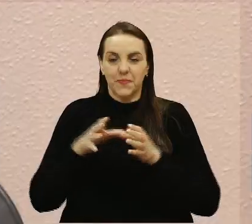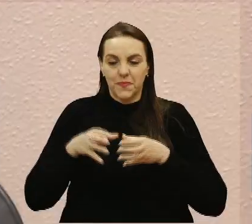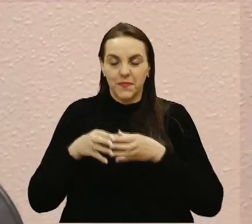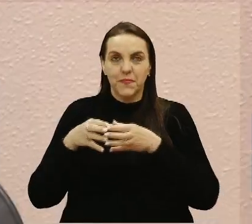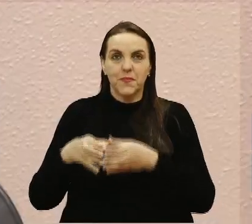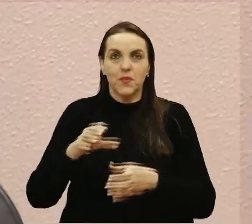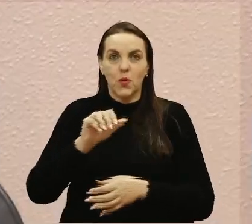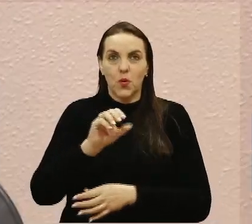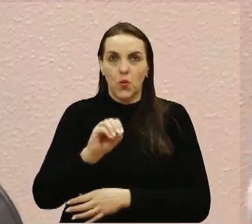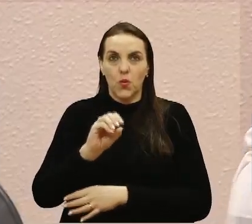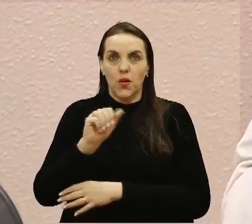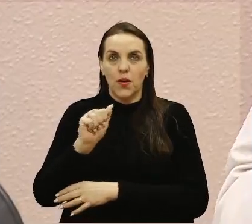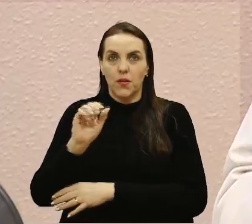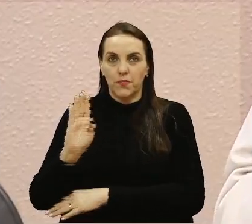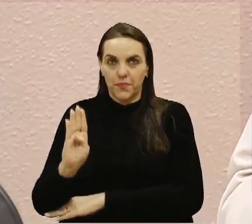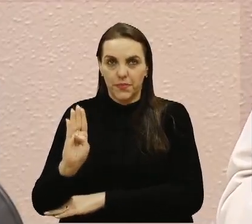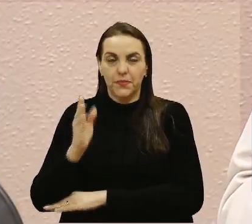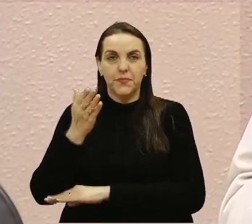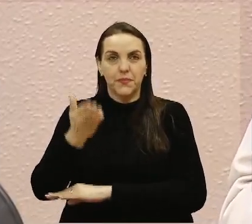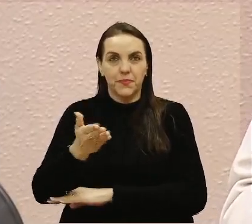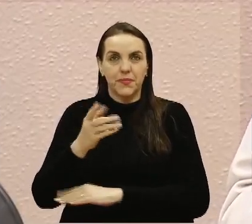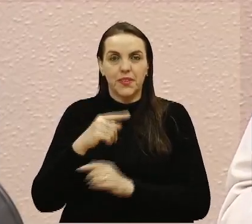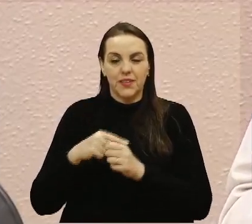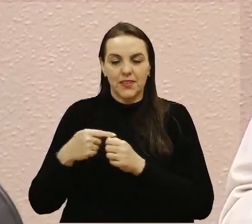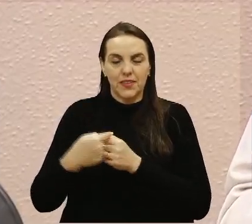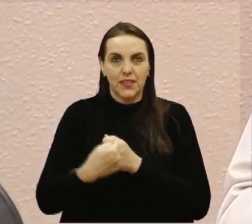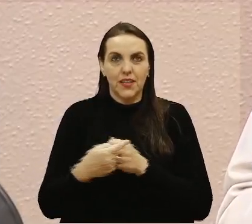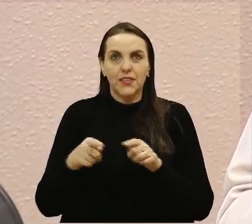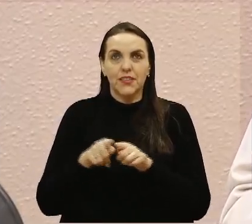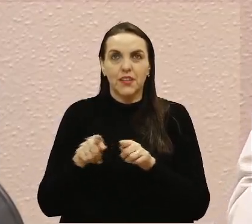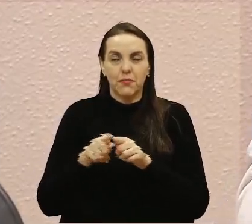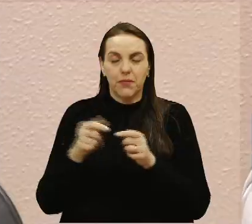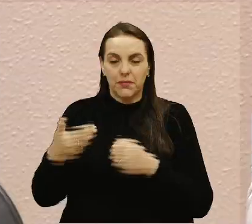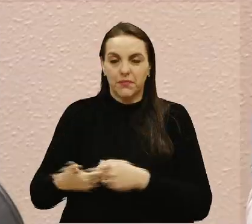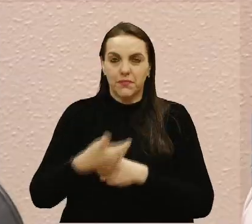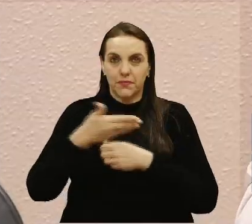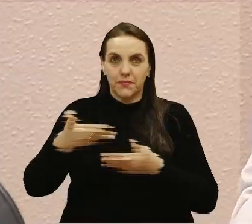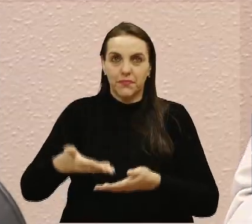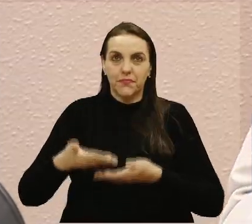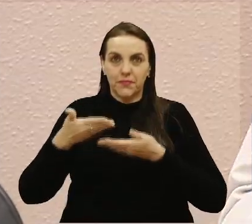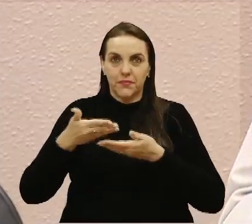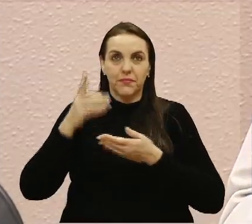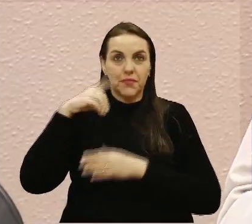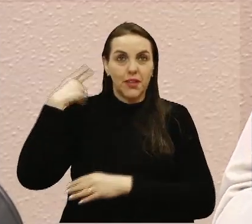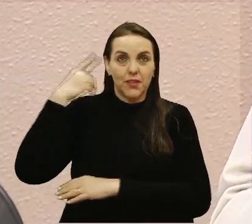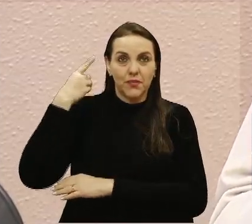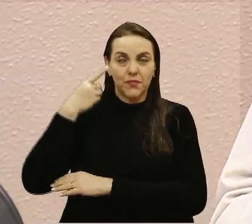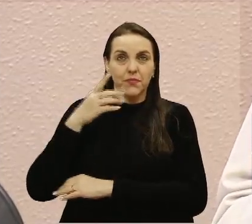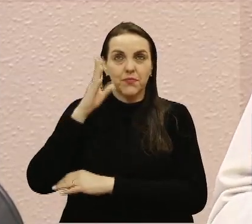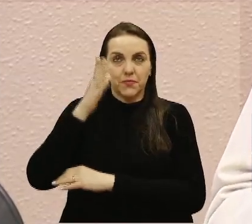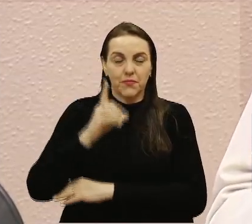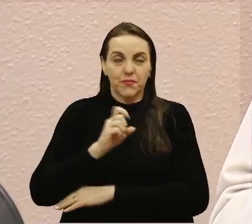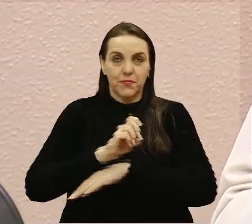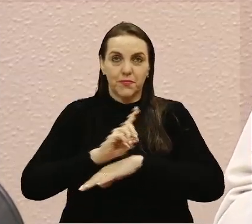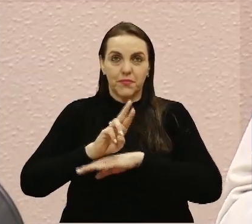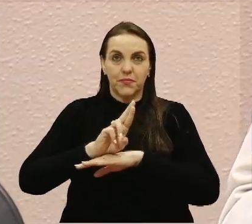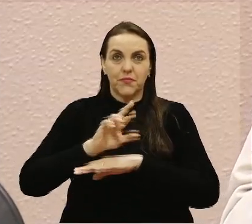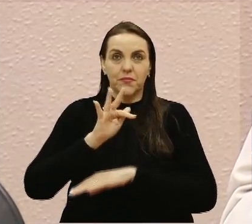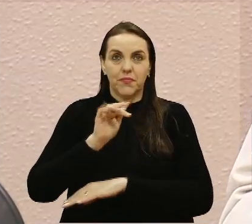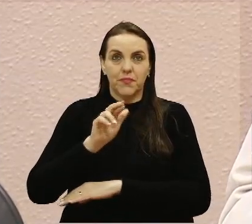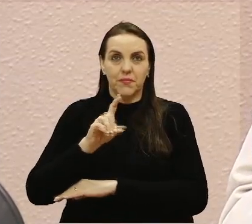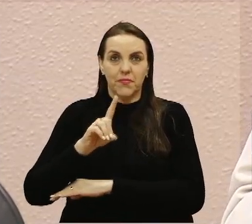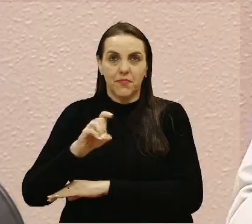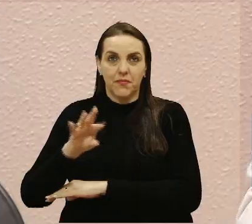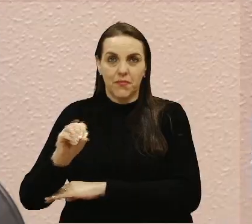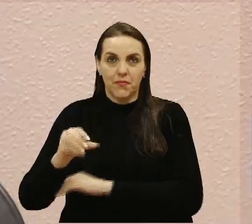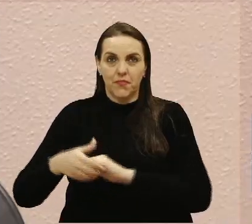Ordem dos Advogados do Brasil dessa cidade. Também receberemos um grande advogado, Dr. Frederico Catani. Meus cumprimentos ao senhor, aos demais advogados